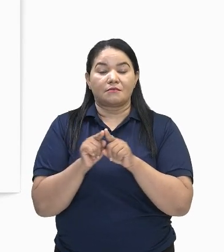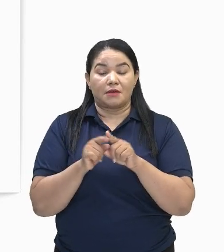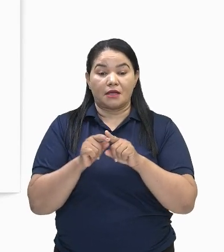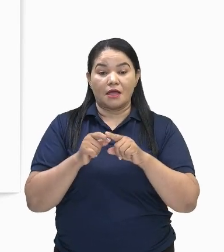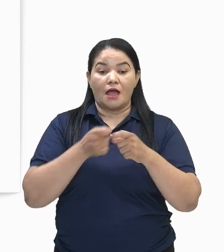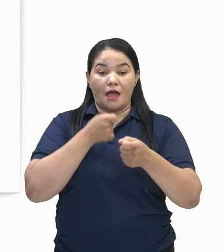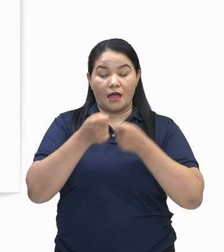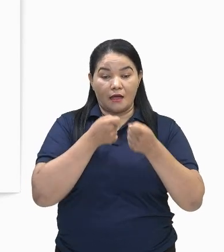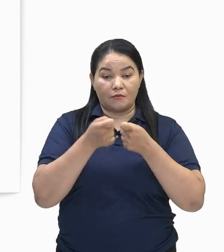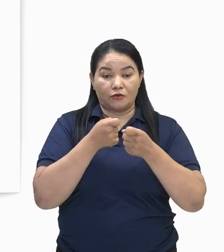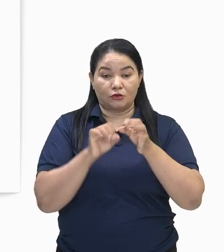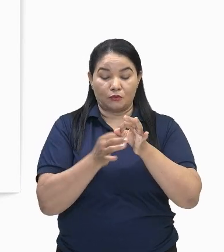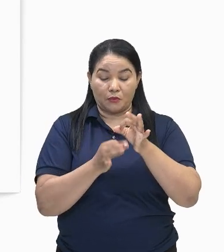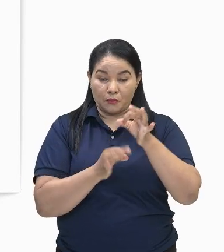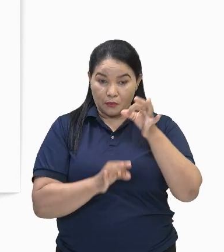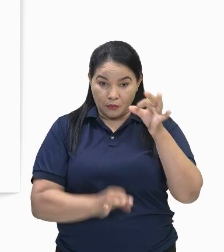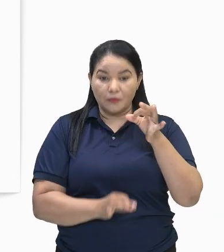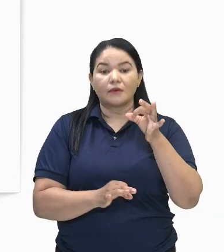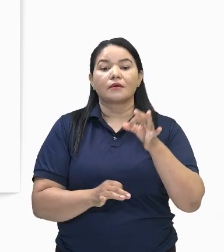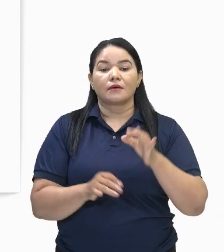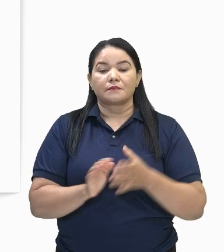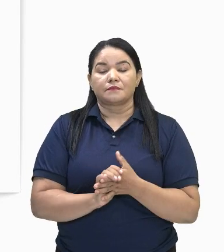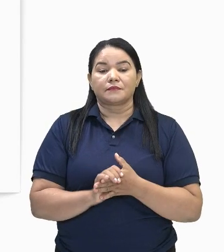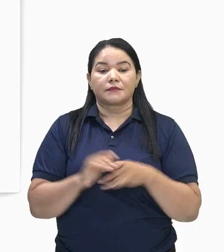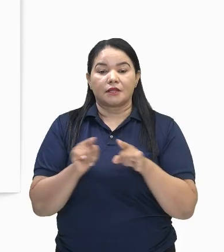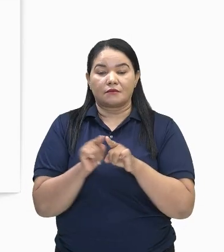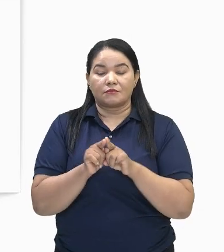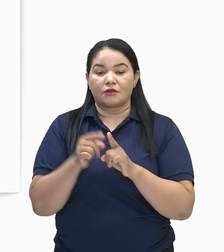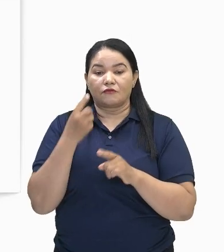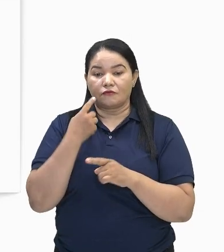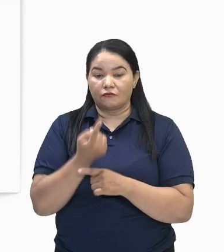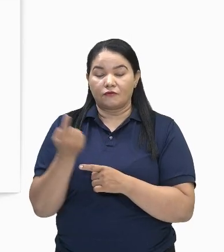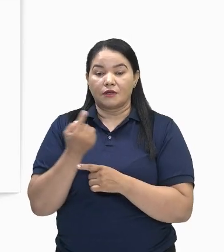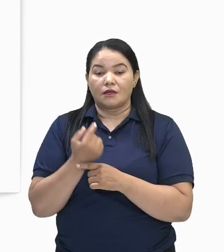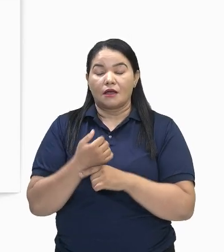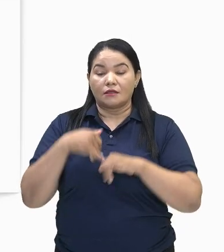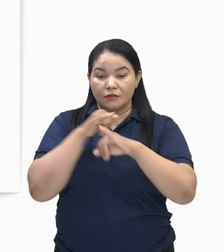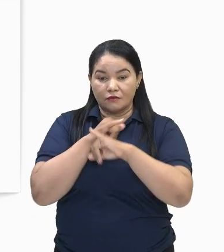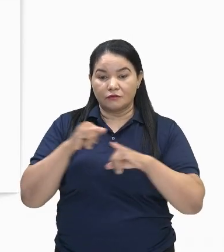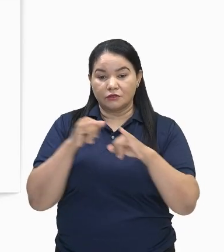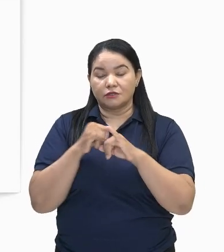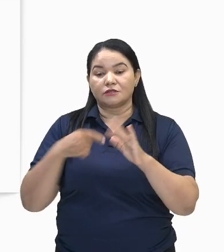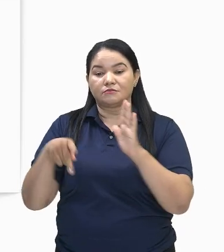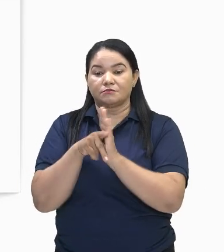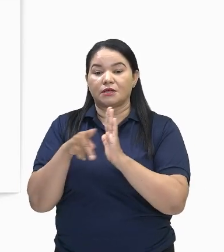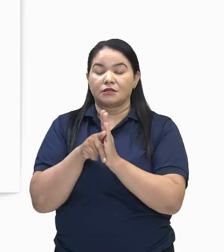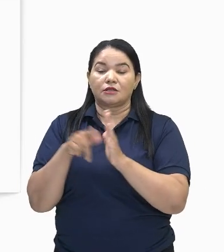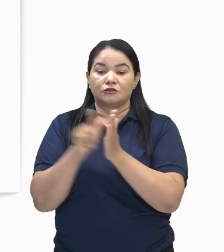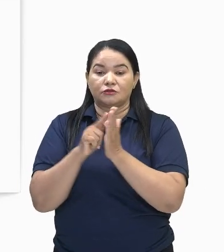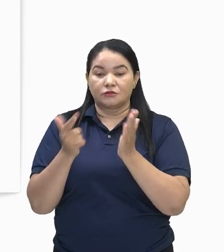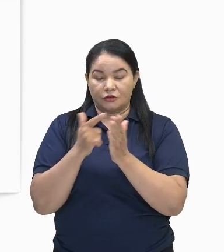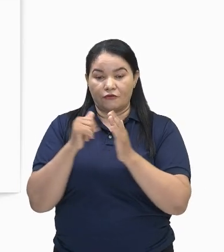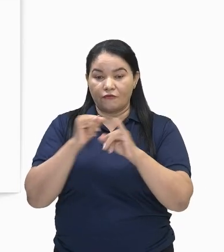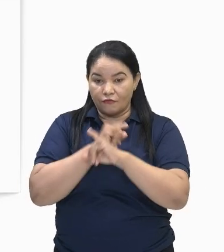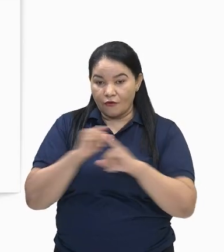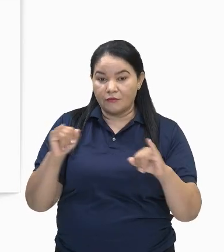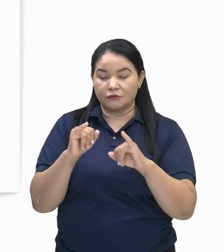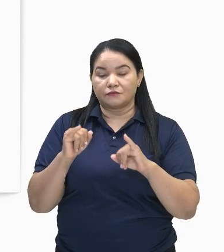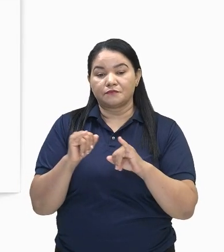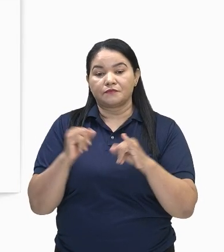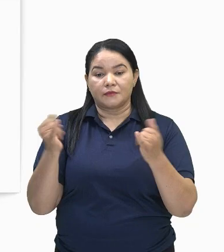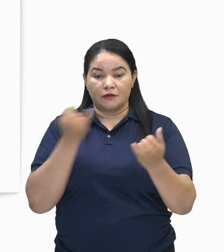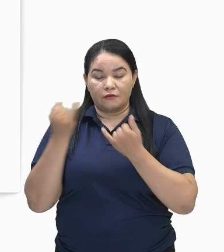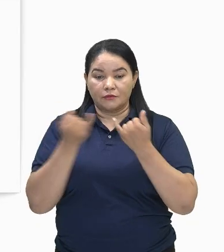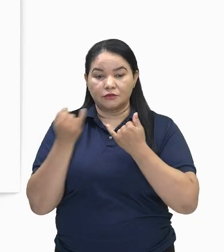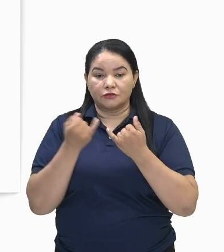mais abrangente. Logo, podemos dizer que a notícia faz parte do jornalismo informativo, enquanto as reportagens